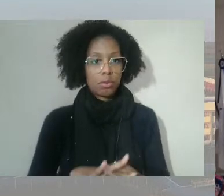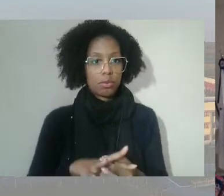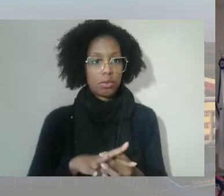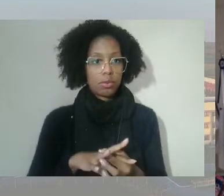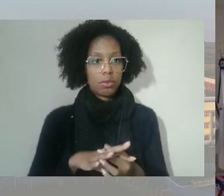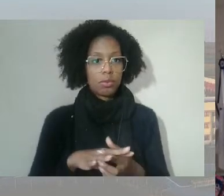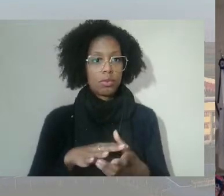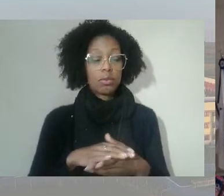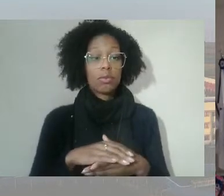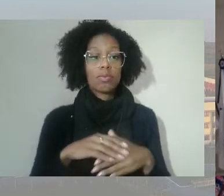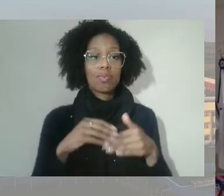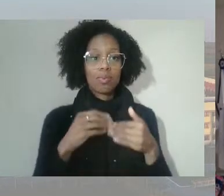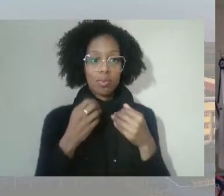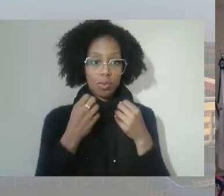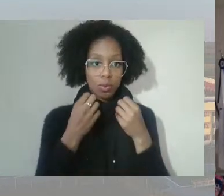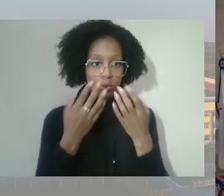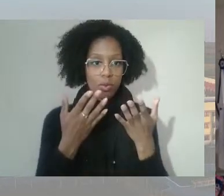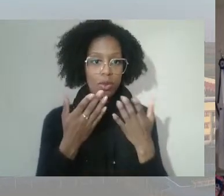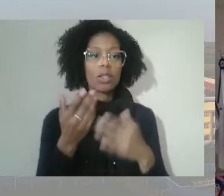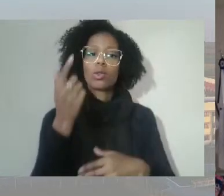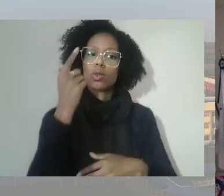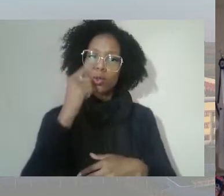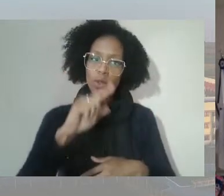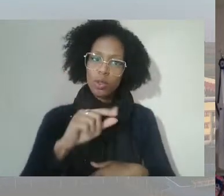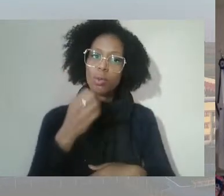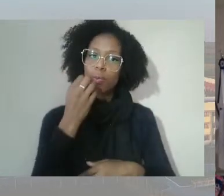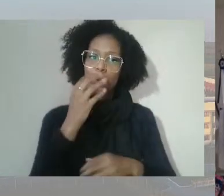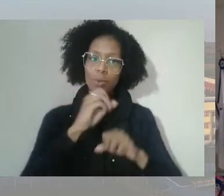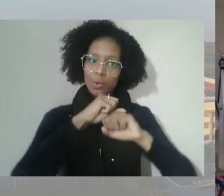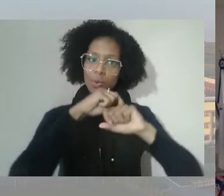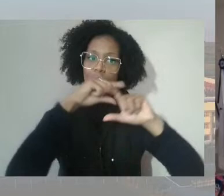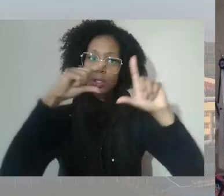Bom, mais uma vez, bom dia.